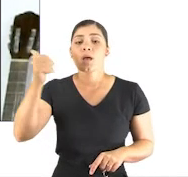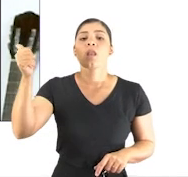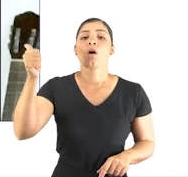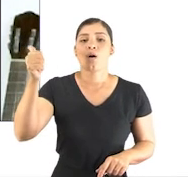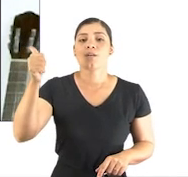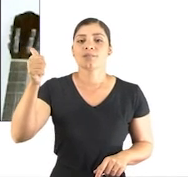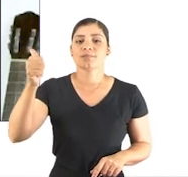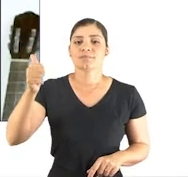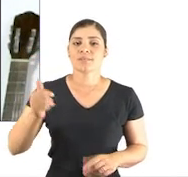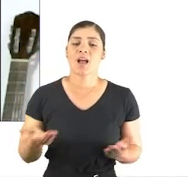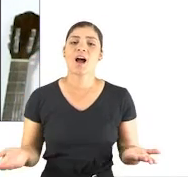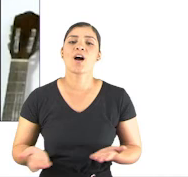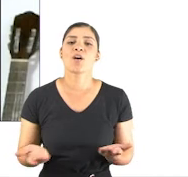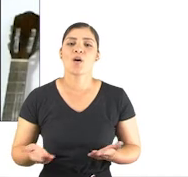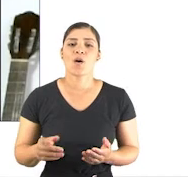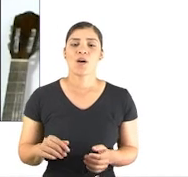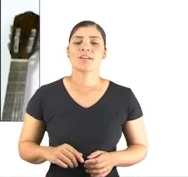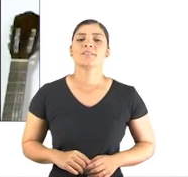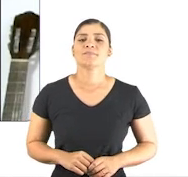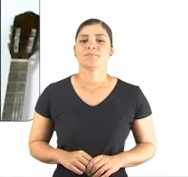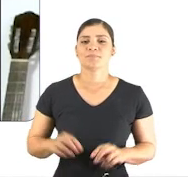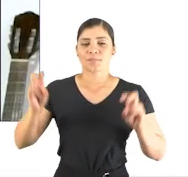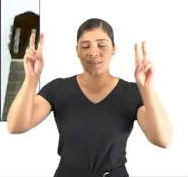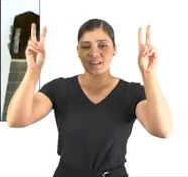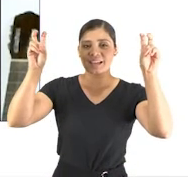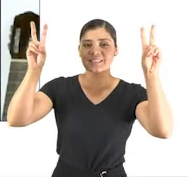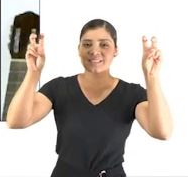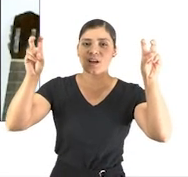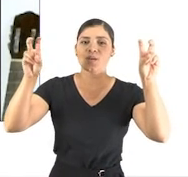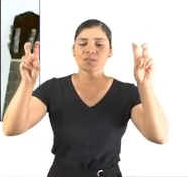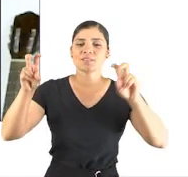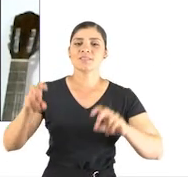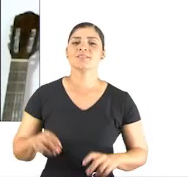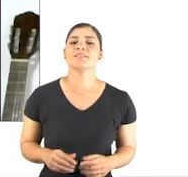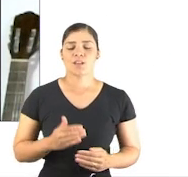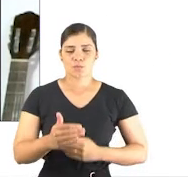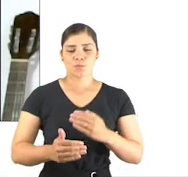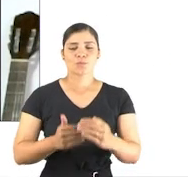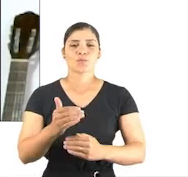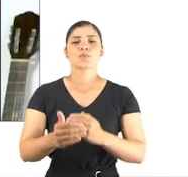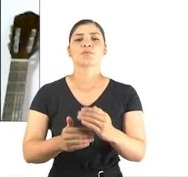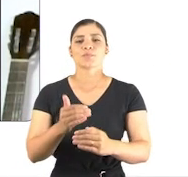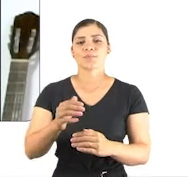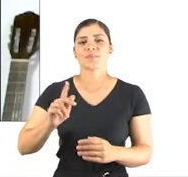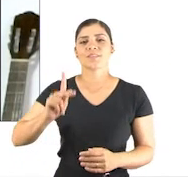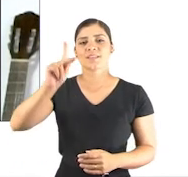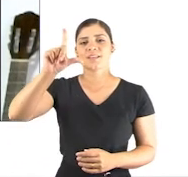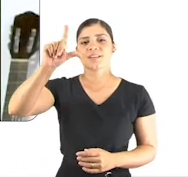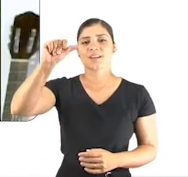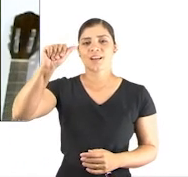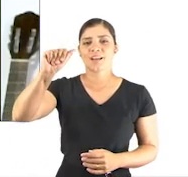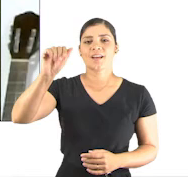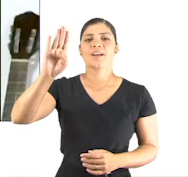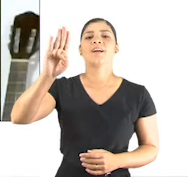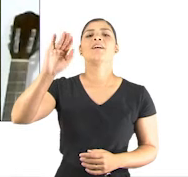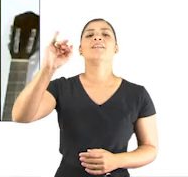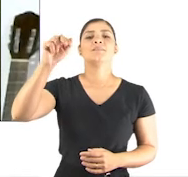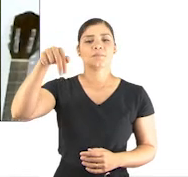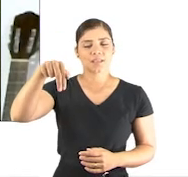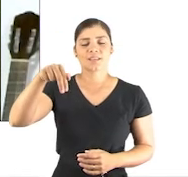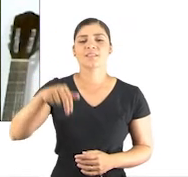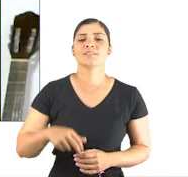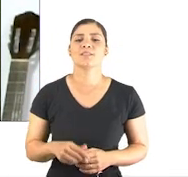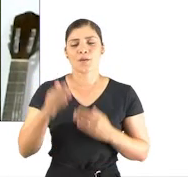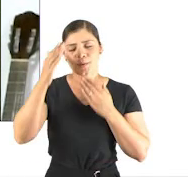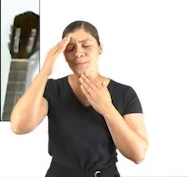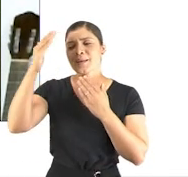questão de follow-up aí, menor follow-up possível aí para a Klabin. Obrigado, Zé, até pela